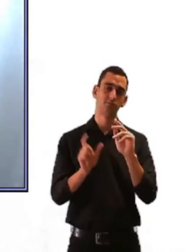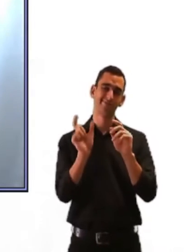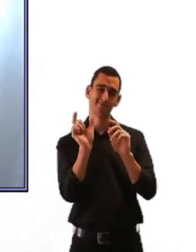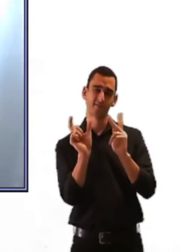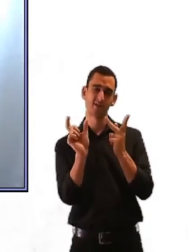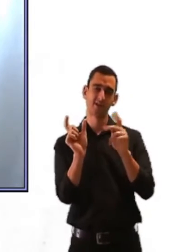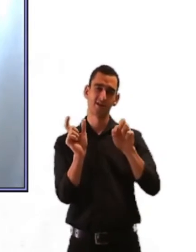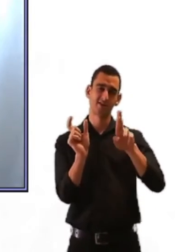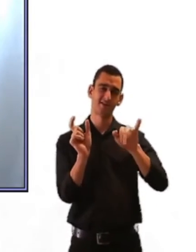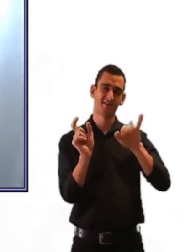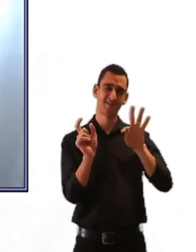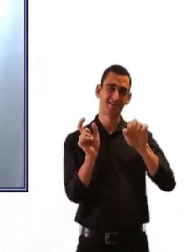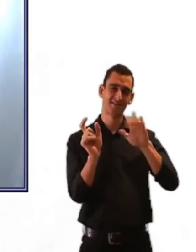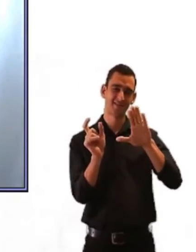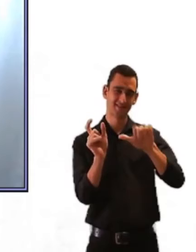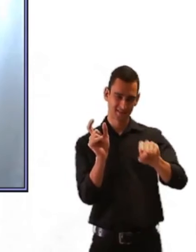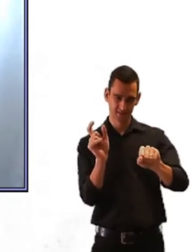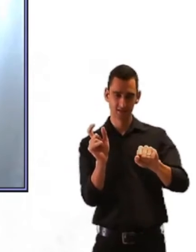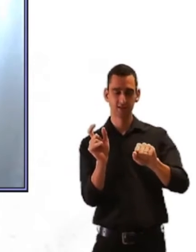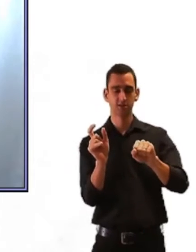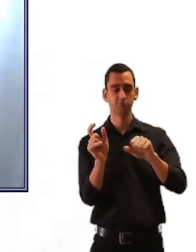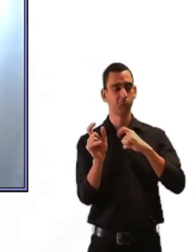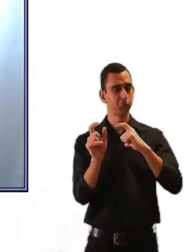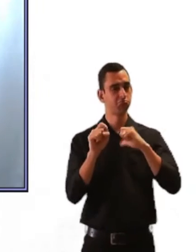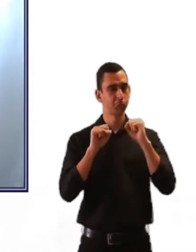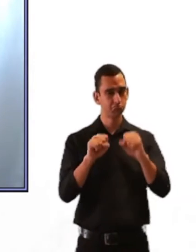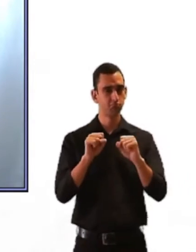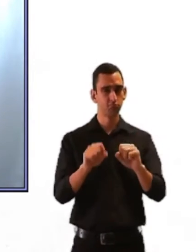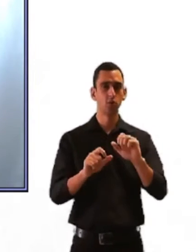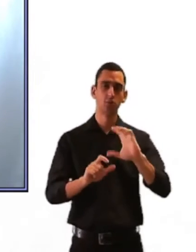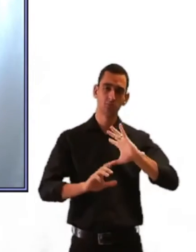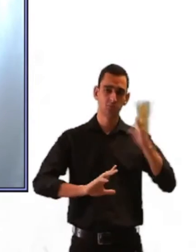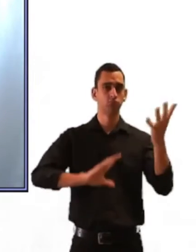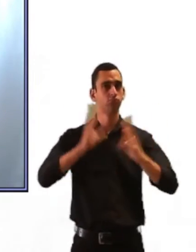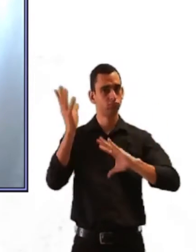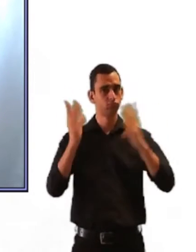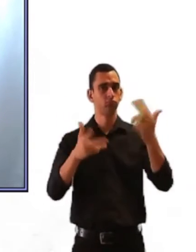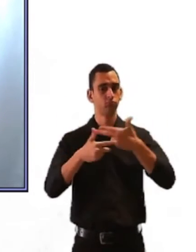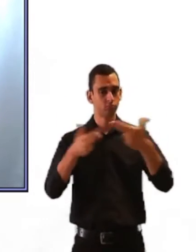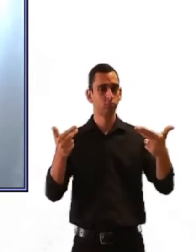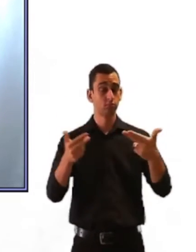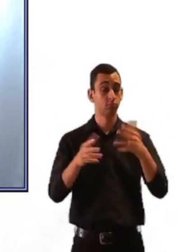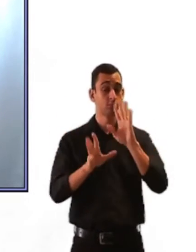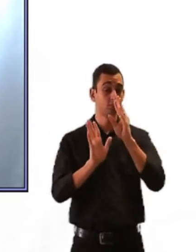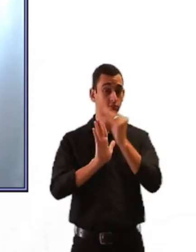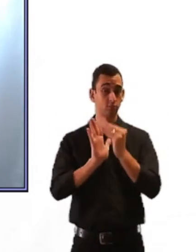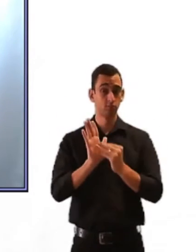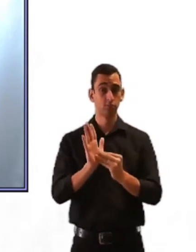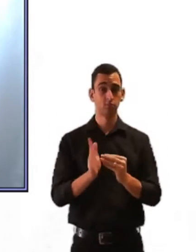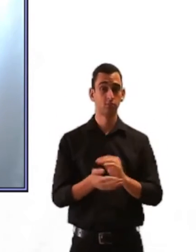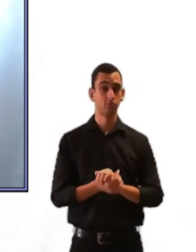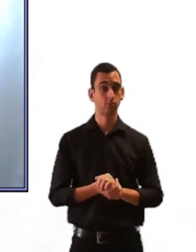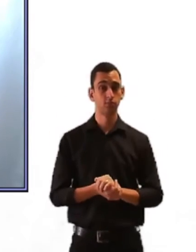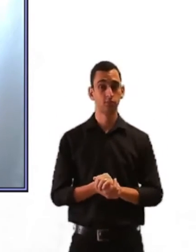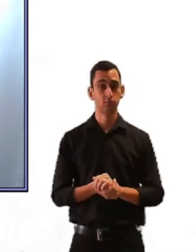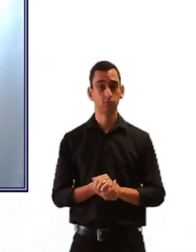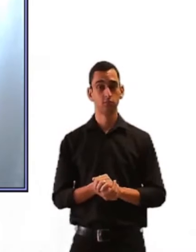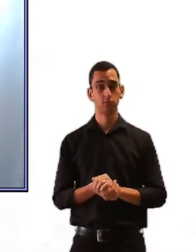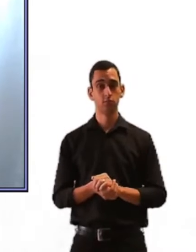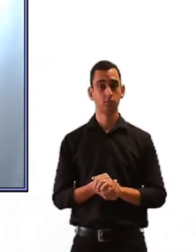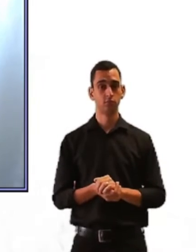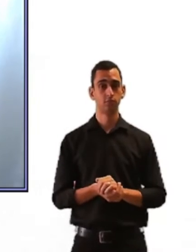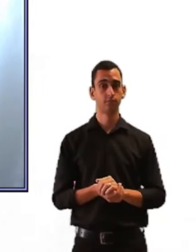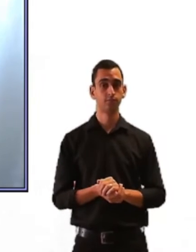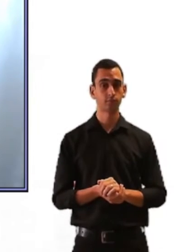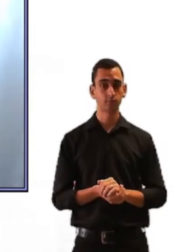mentais e dos vieses que isso podem, que essa conduta pode ocasionar. E aí, então, como eu havia adiantado